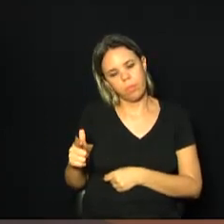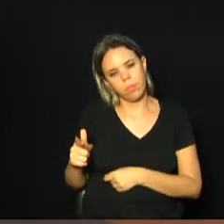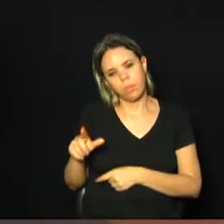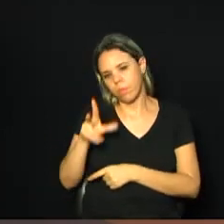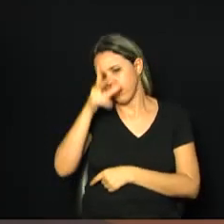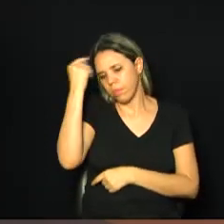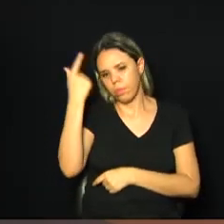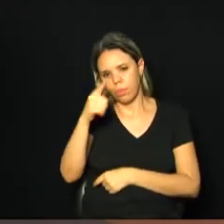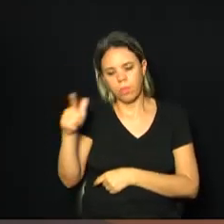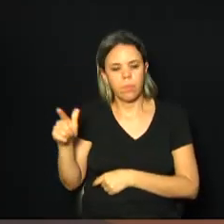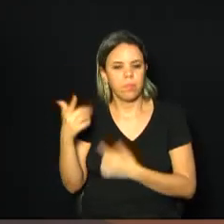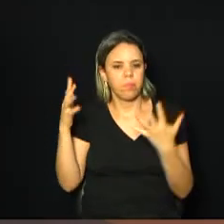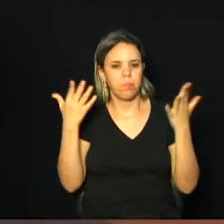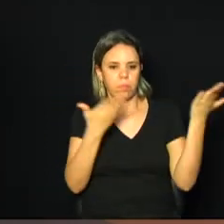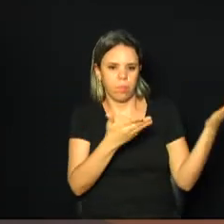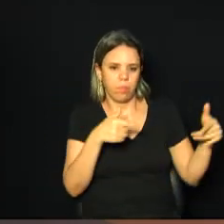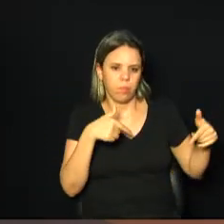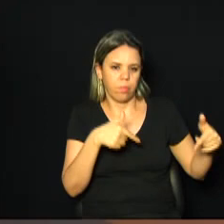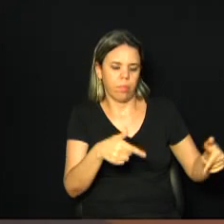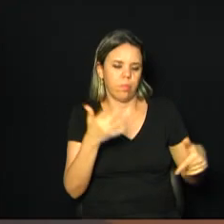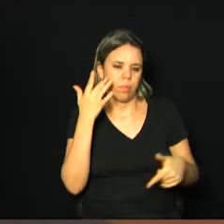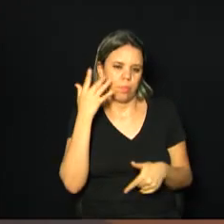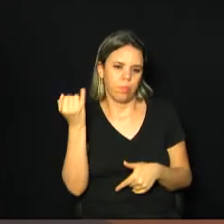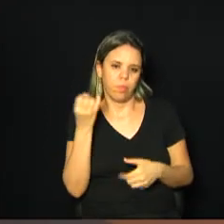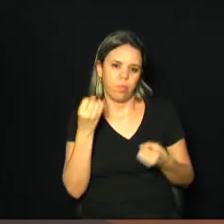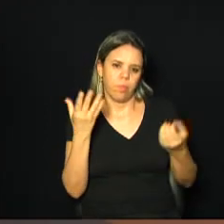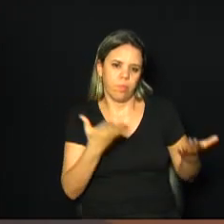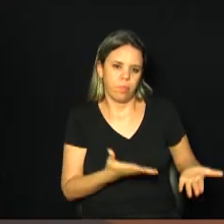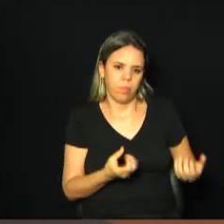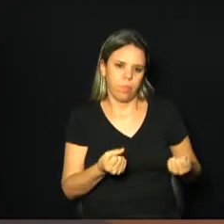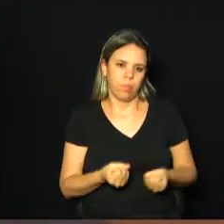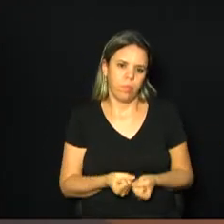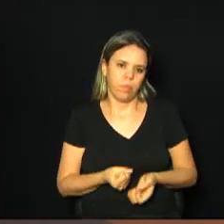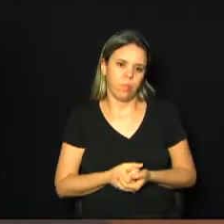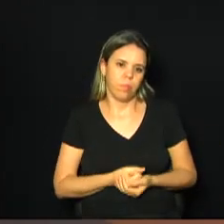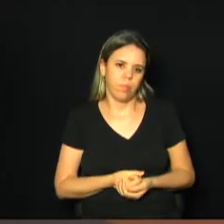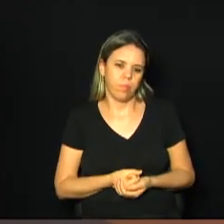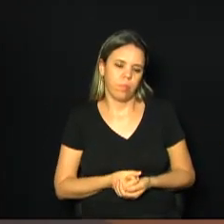prefeitura. Então, parabéns pela iniciativa, eu acho que foi muito bem-vinda.